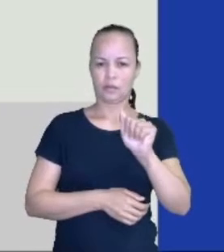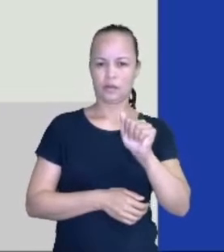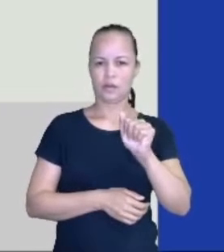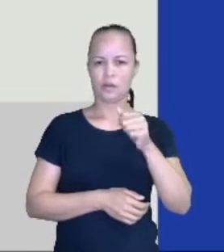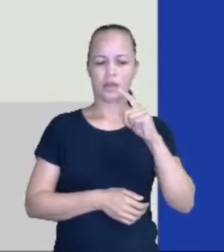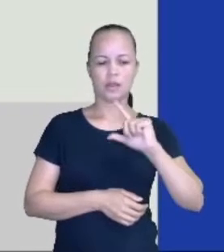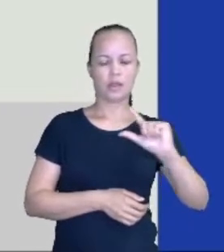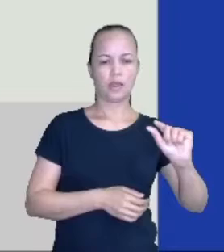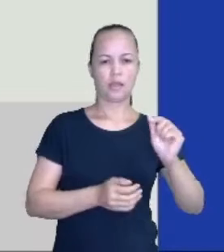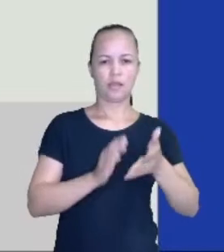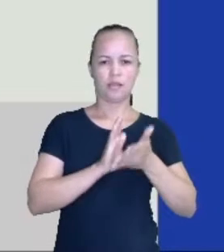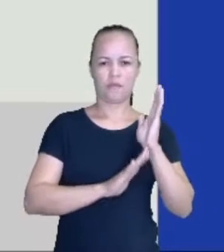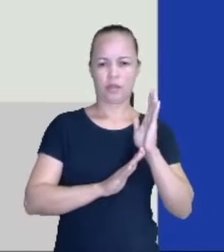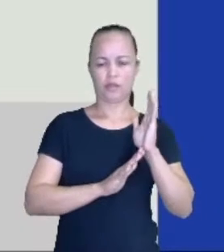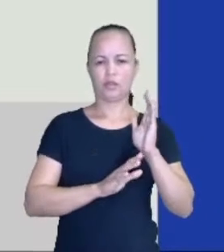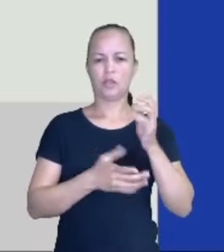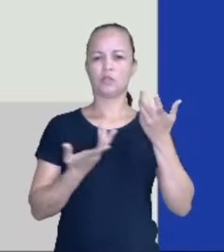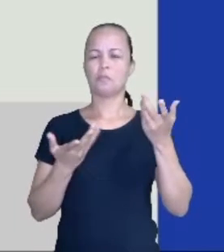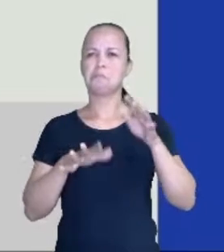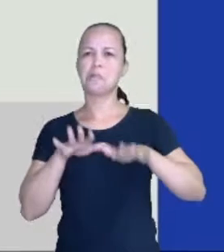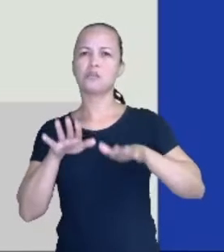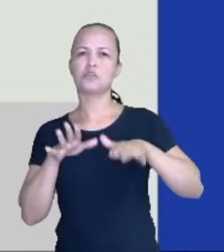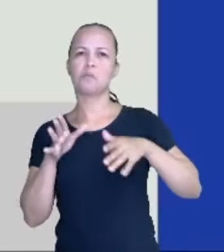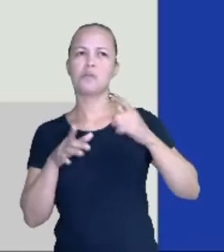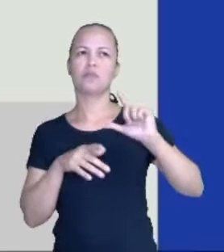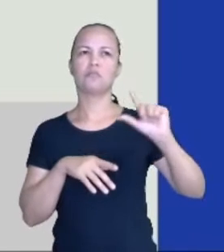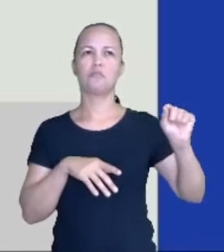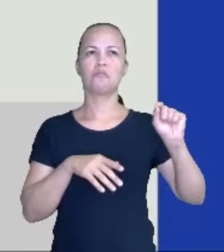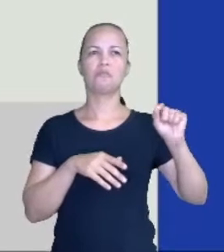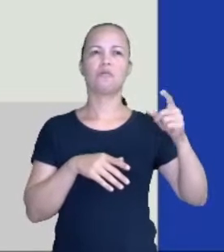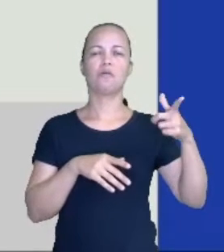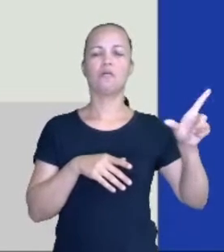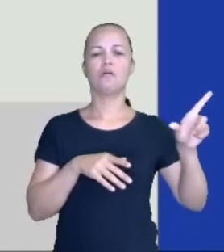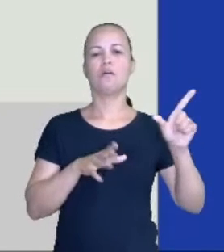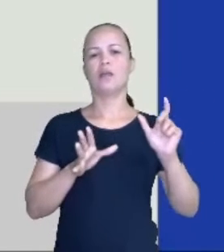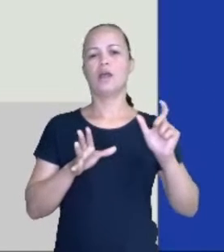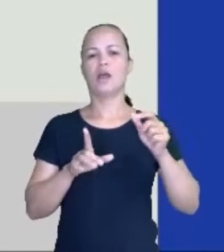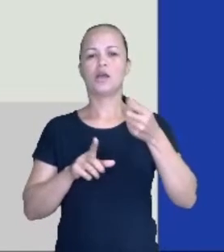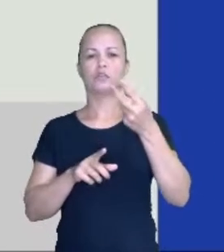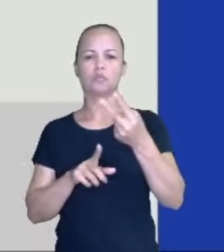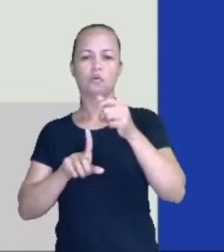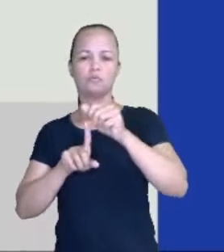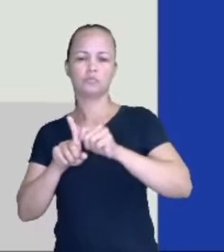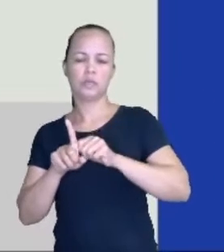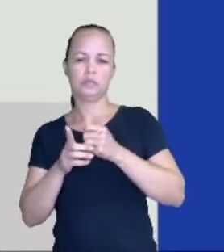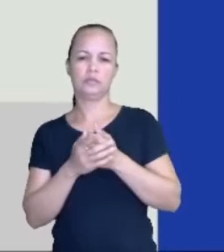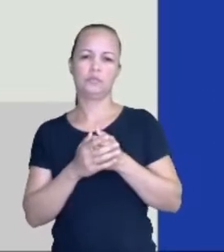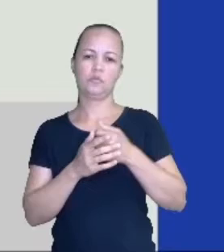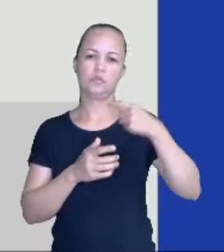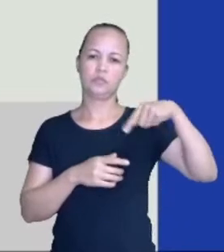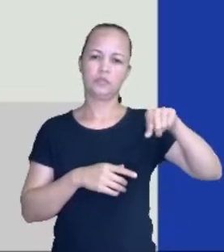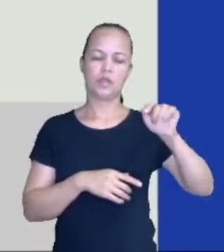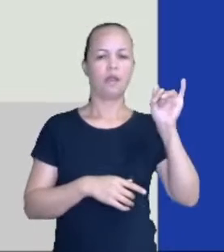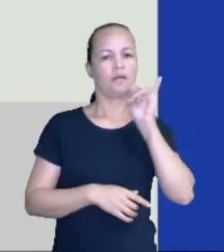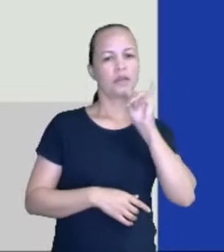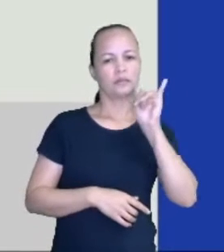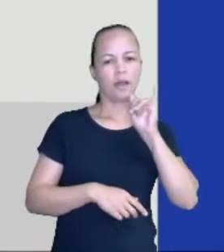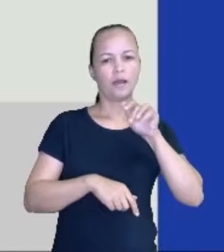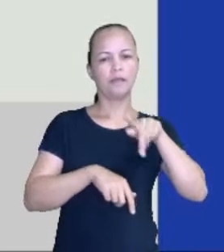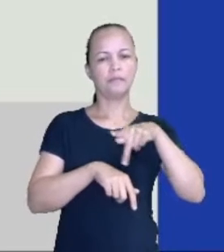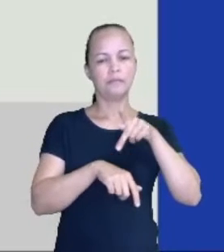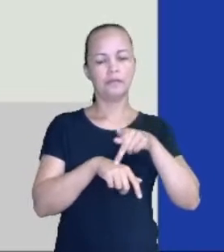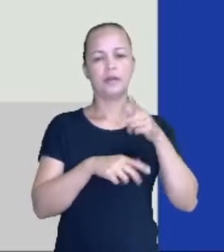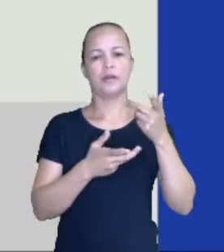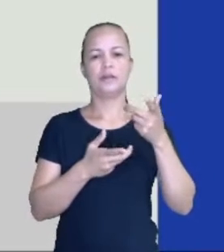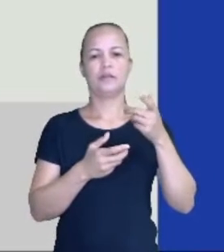Sua ausência duraria aproximadamente 2 meses, pois visitaria na Itália seus parentes, os